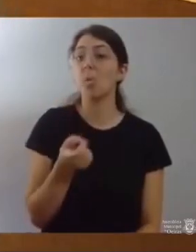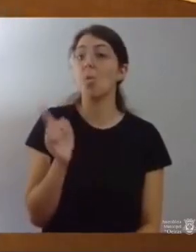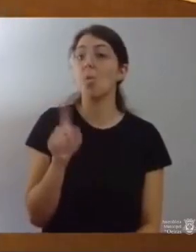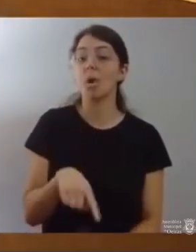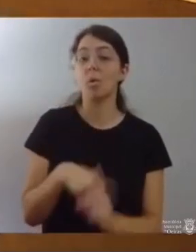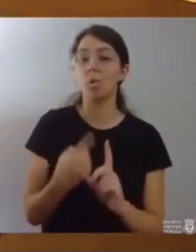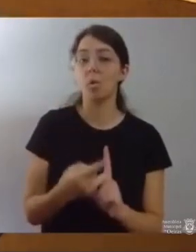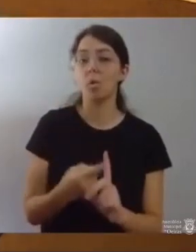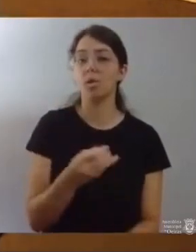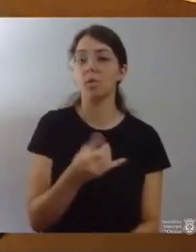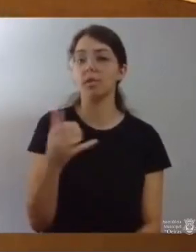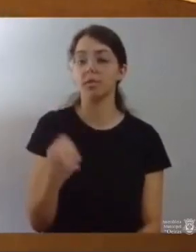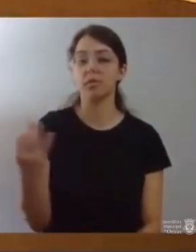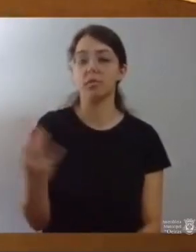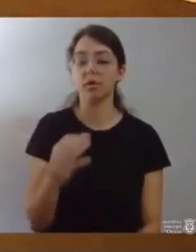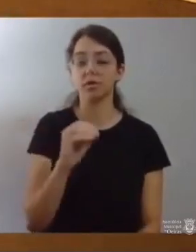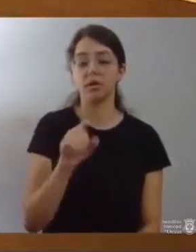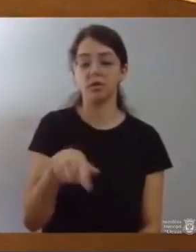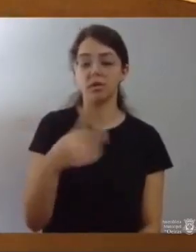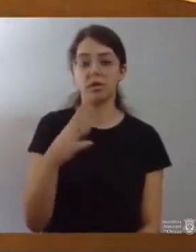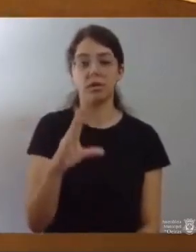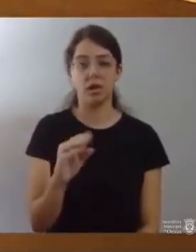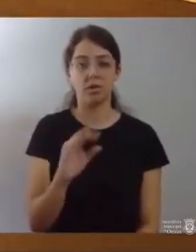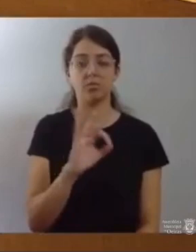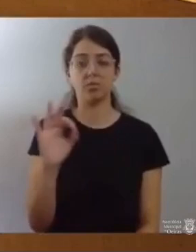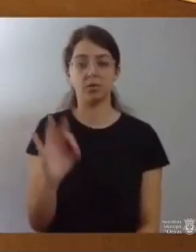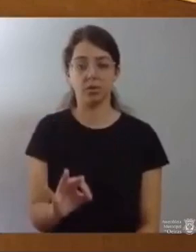2020 em 0,10%, parece-nos que